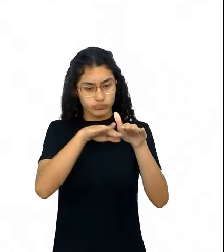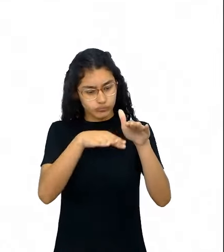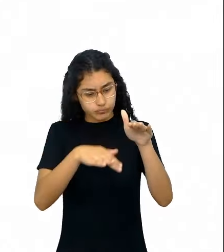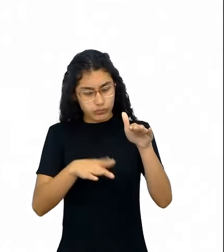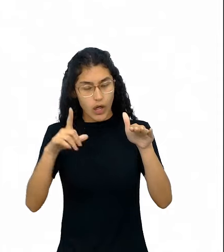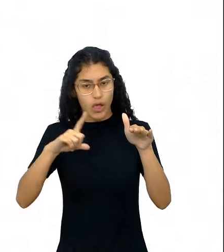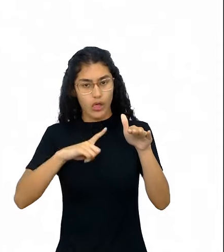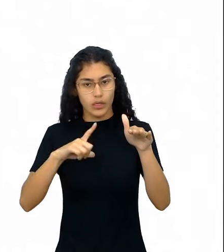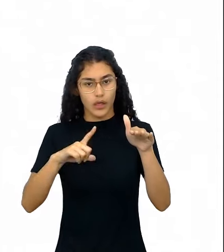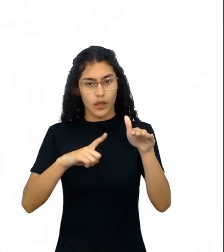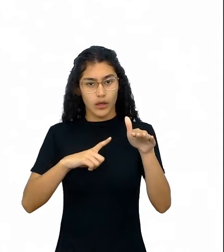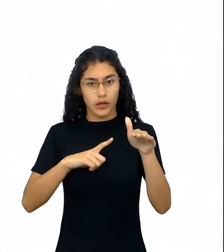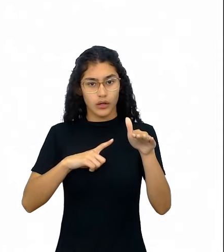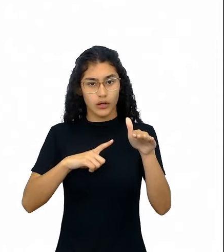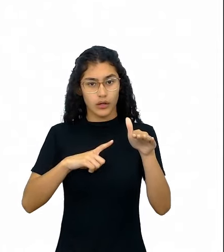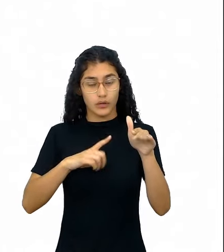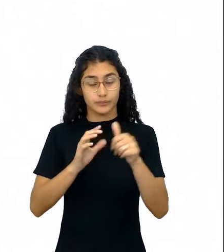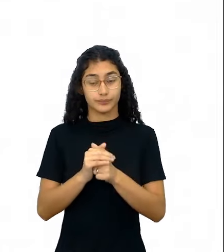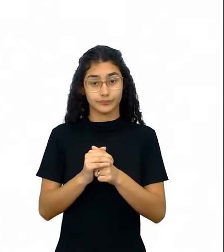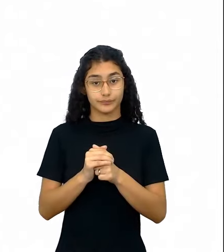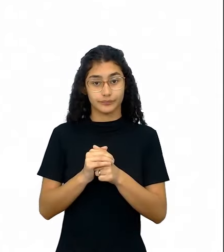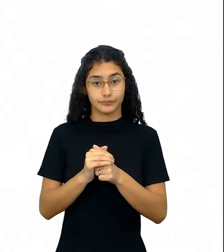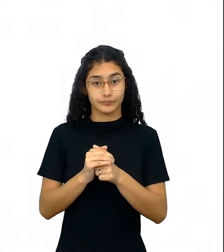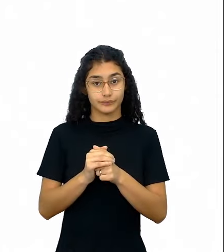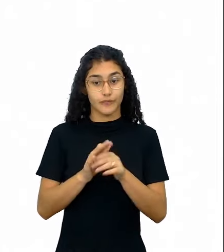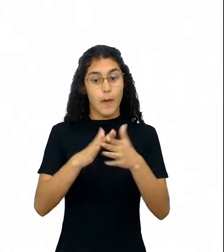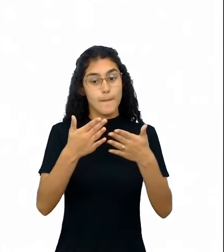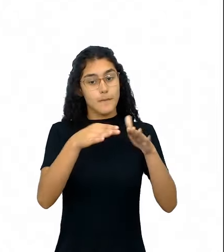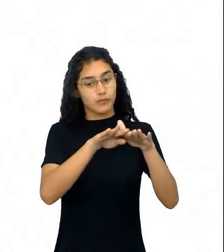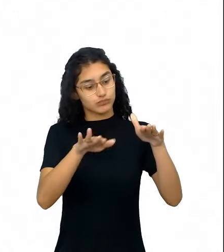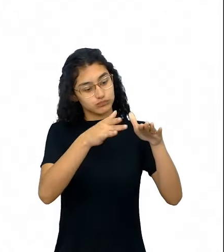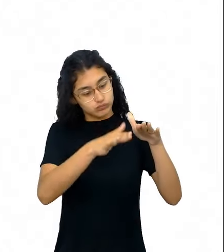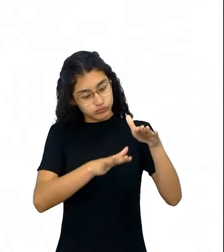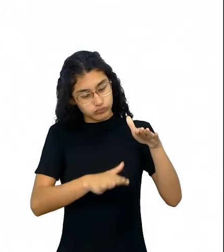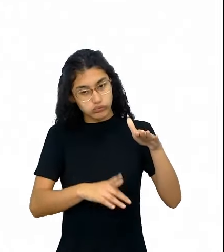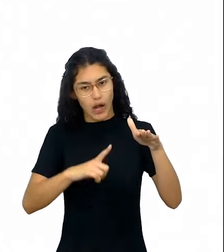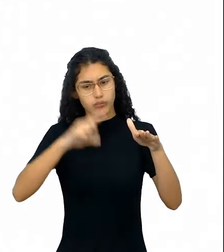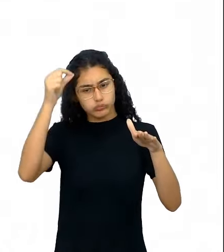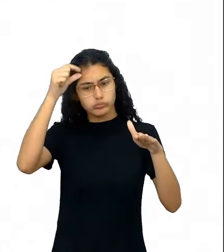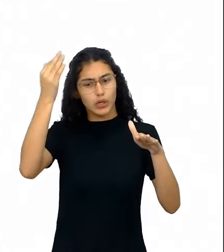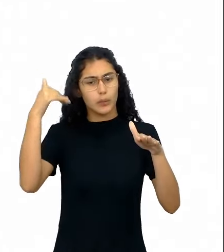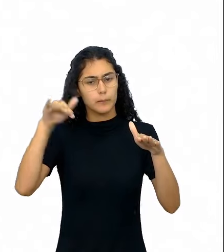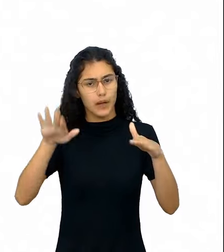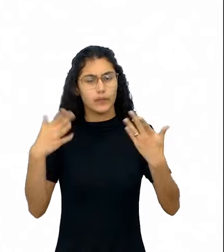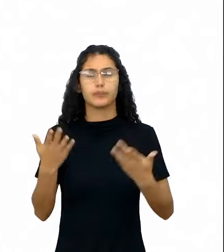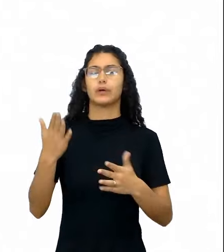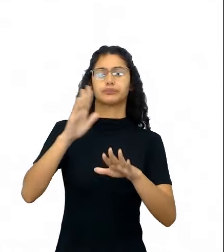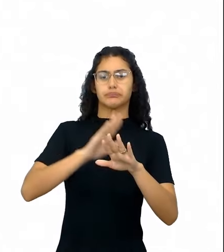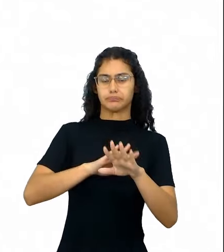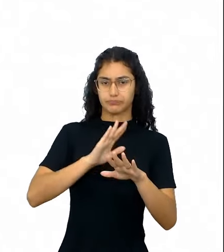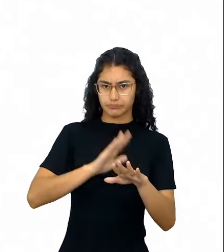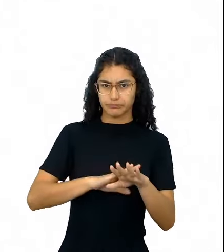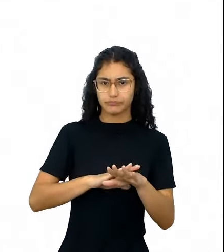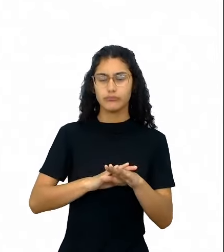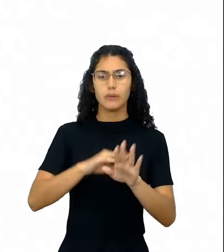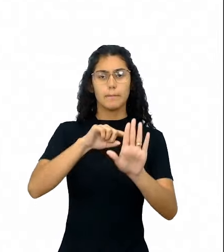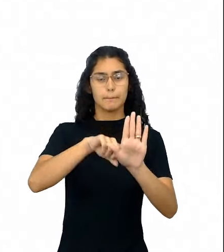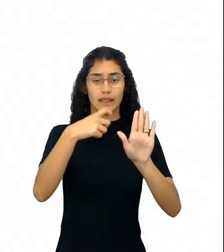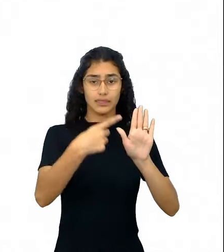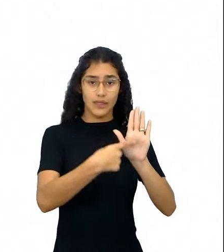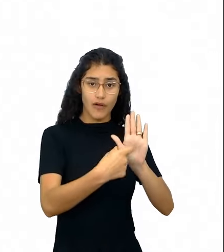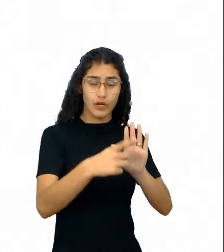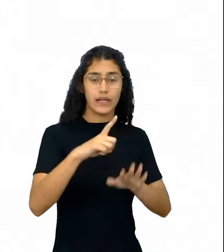não é apenas superfície, mas uma imensa área submersa. Então, quando nós tratamos de metáfora,